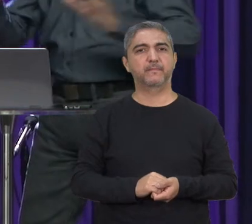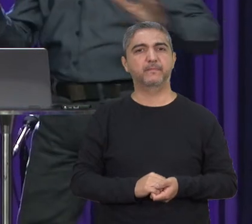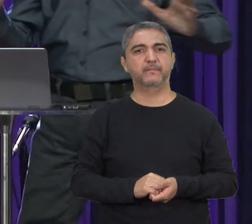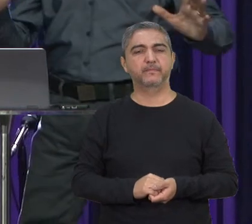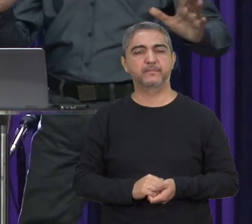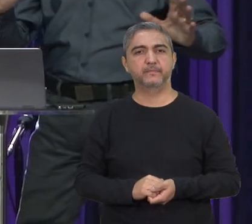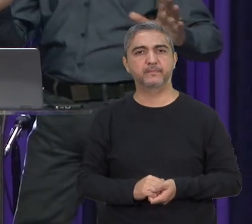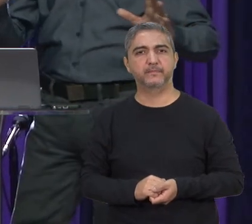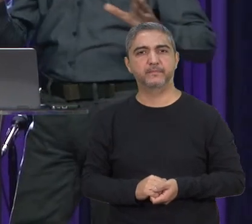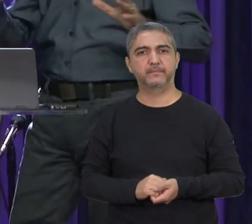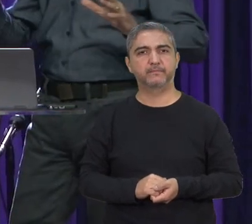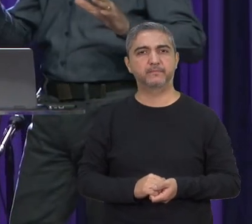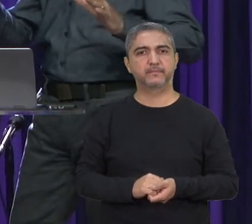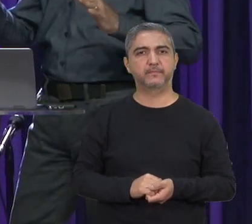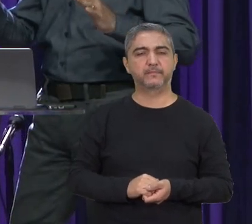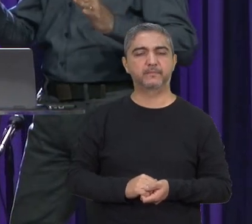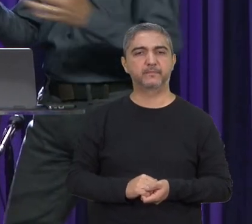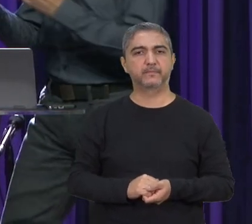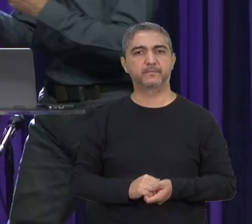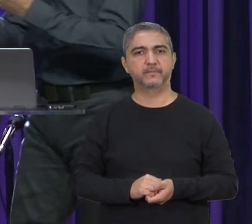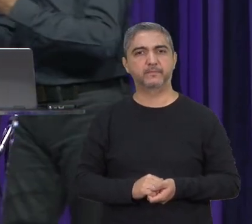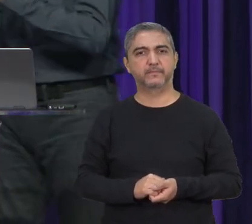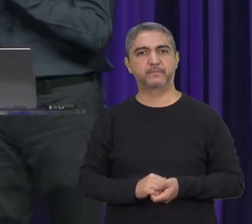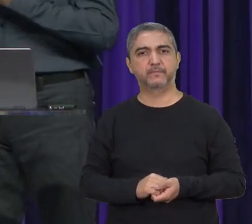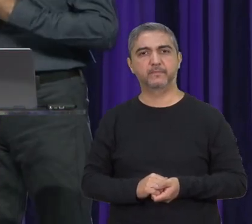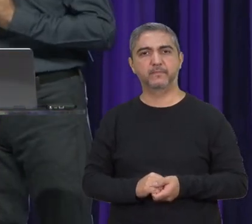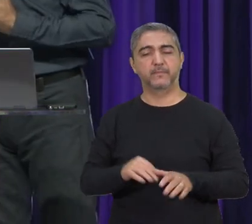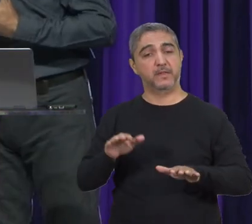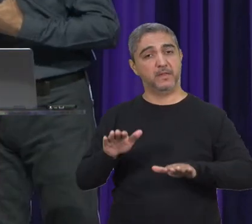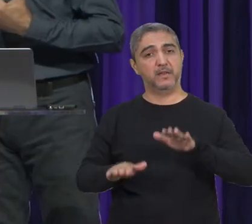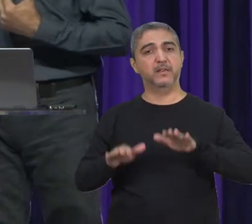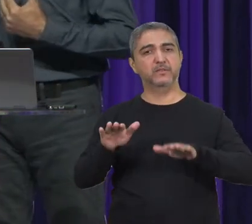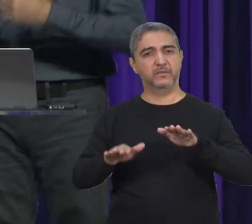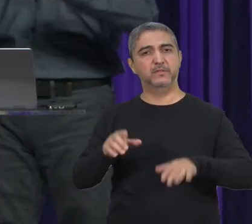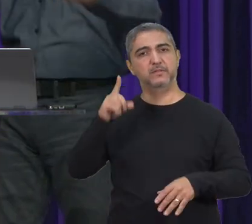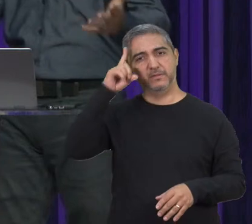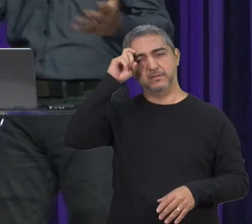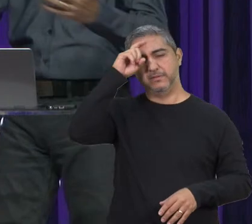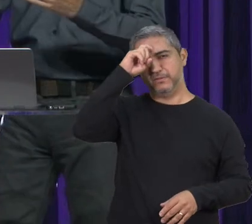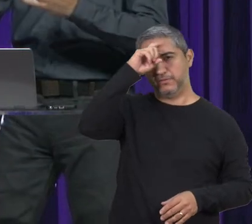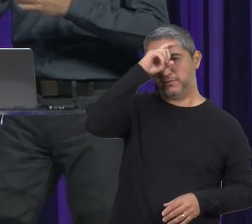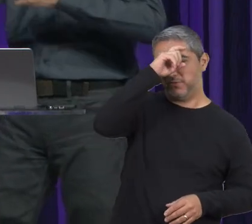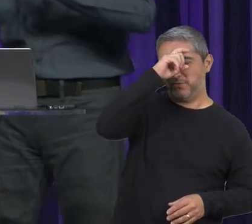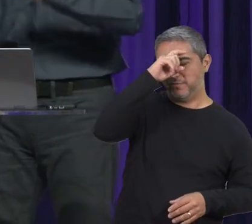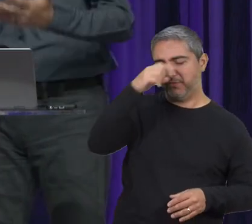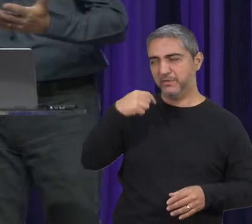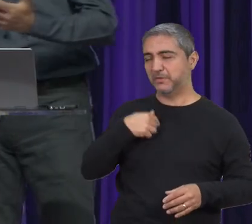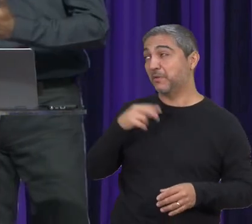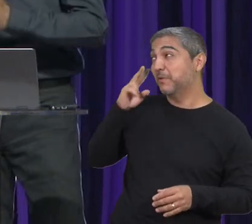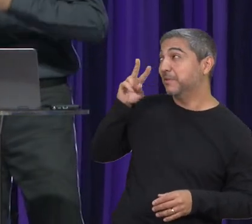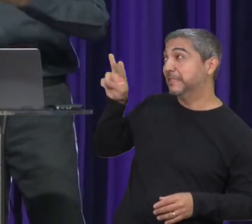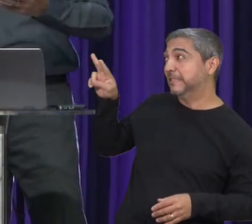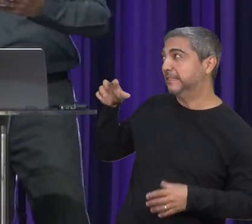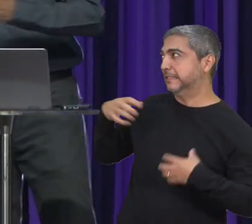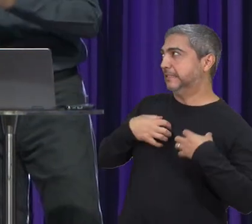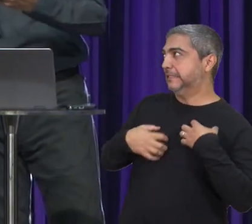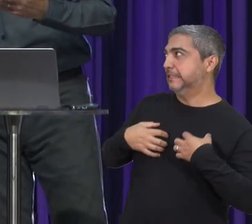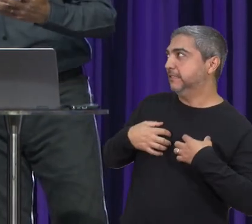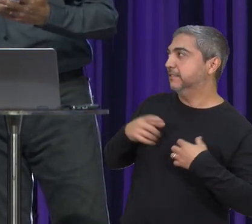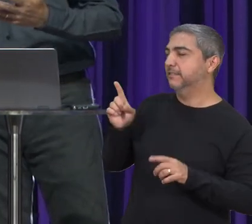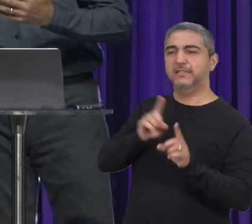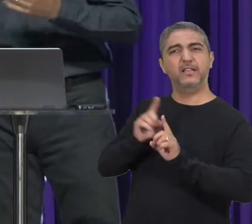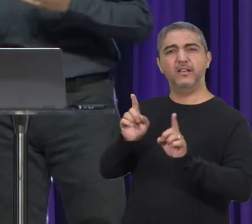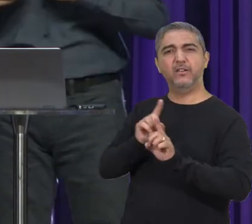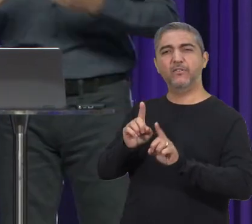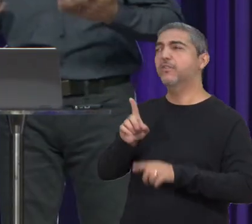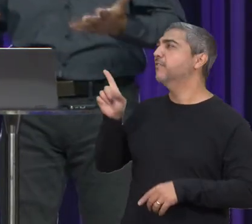nenhuma dificuldade de fazer essa autoavaliação. Seja honesto, seja muito verdadeiro